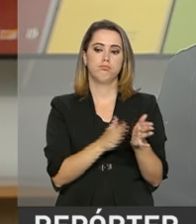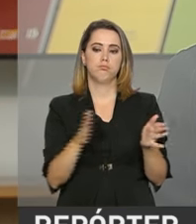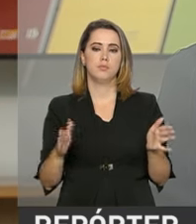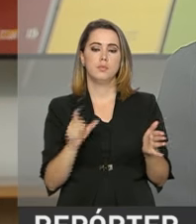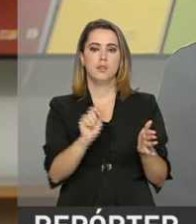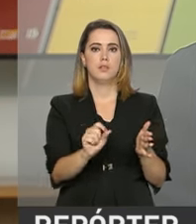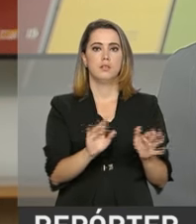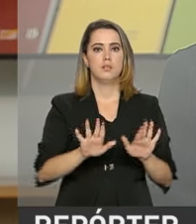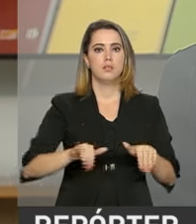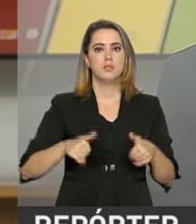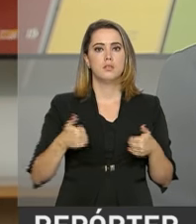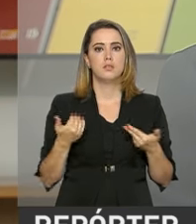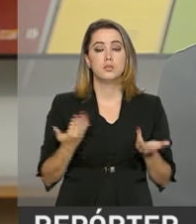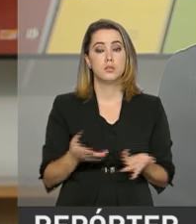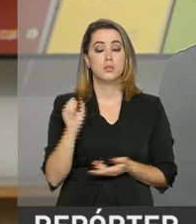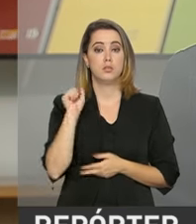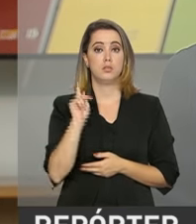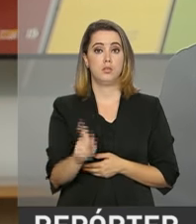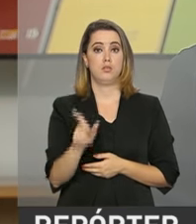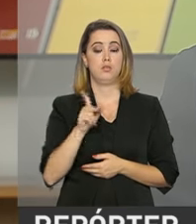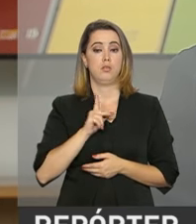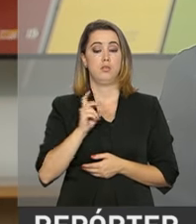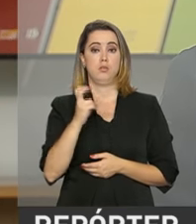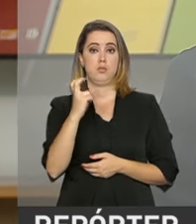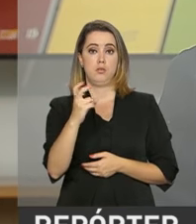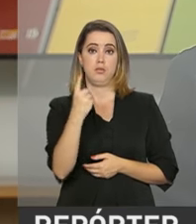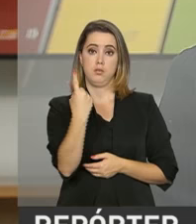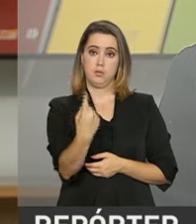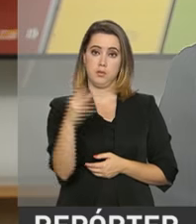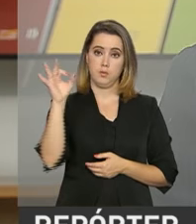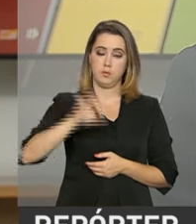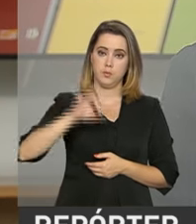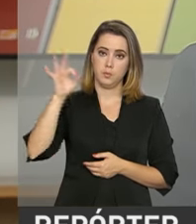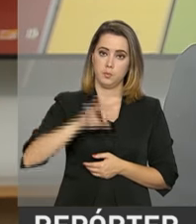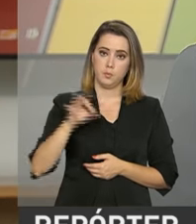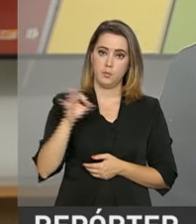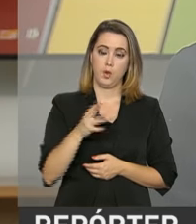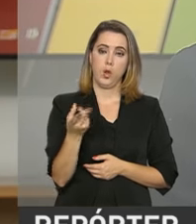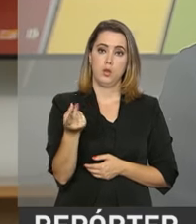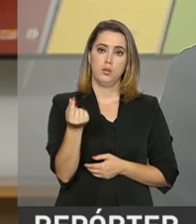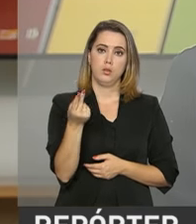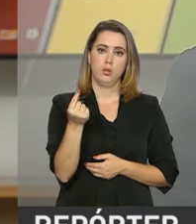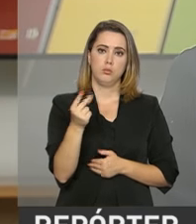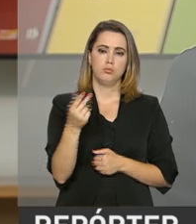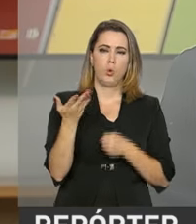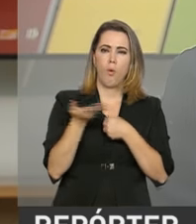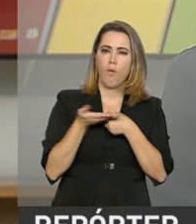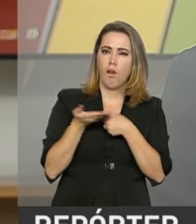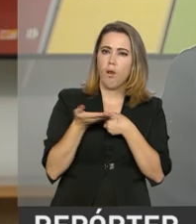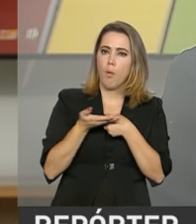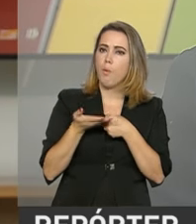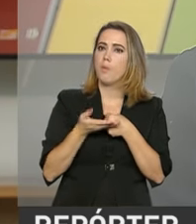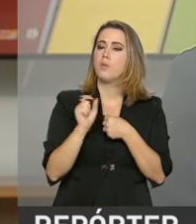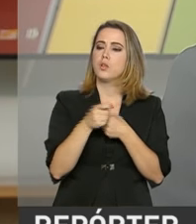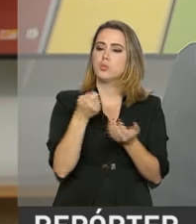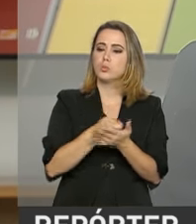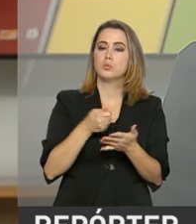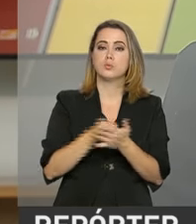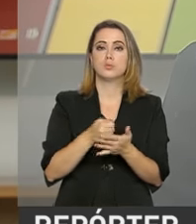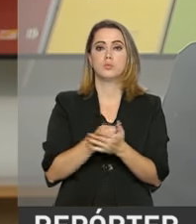contribuição. Então, na aposentadoria você tem 51% do valor médio das suas